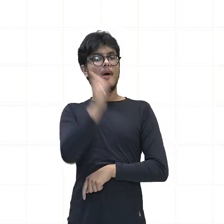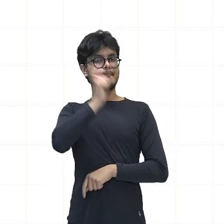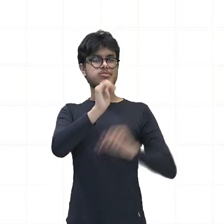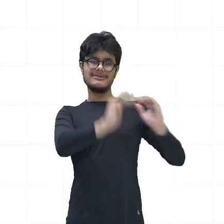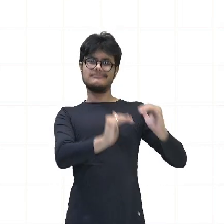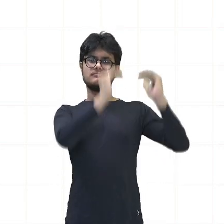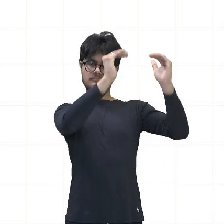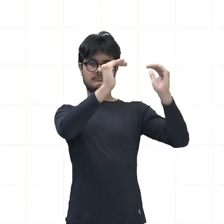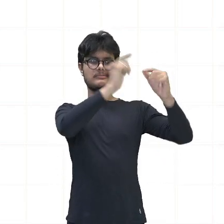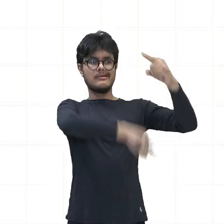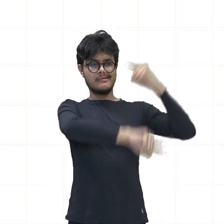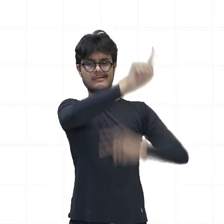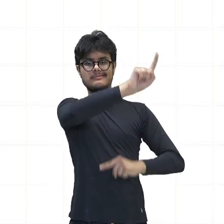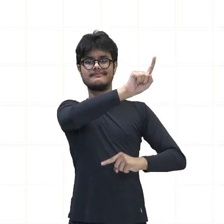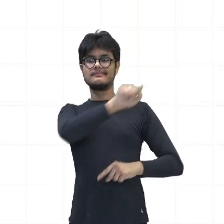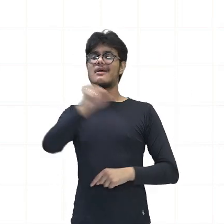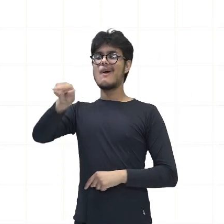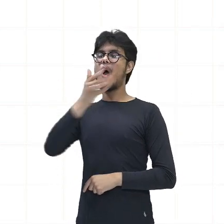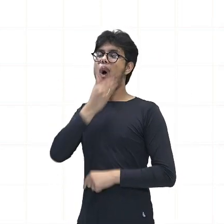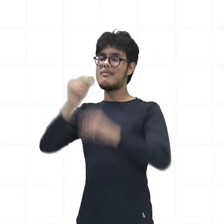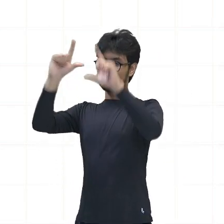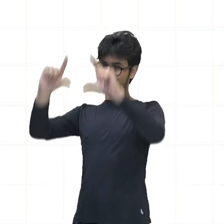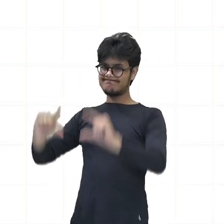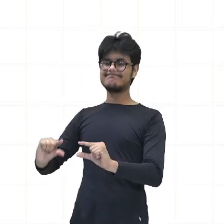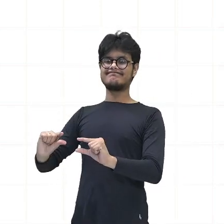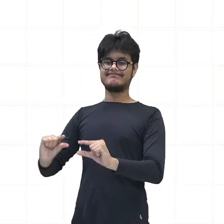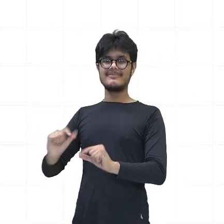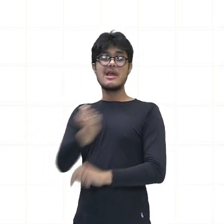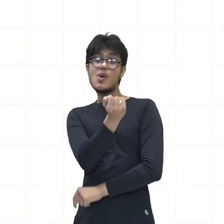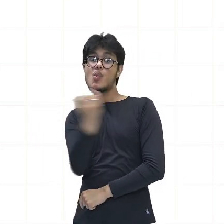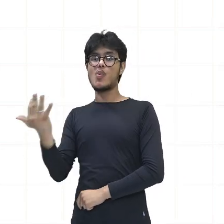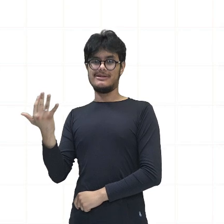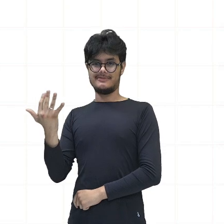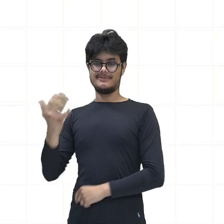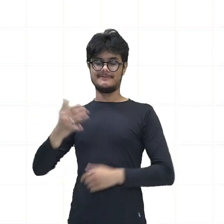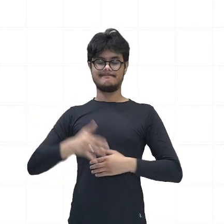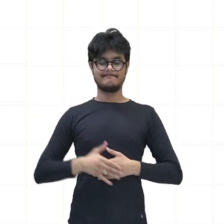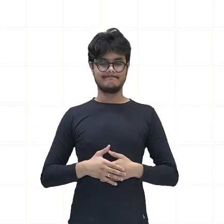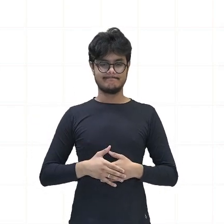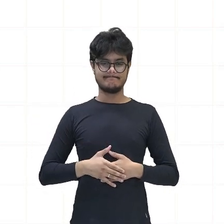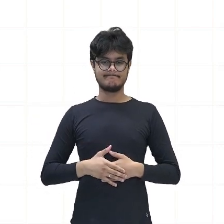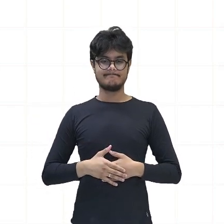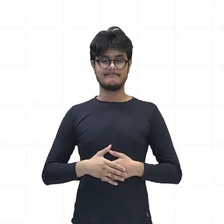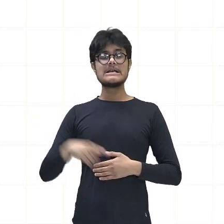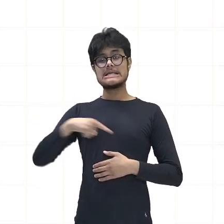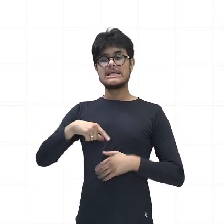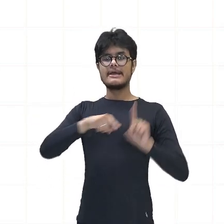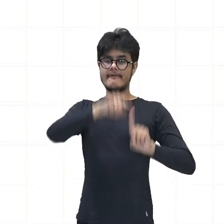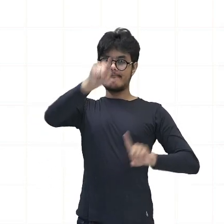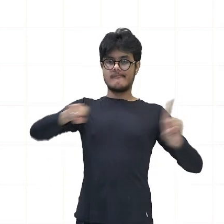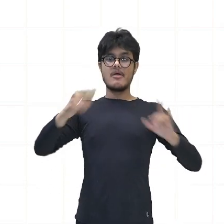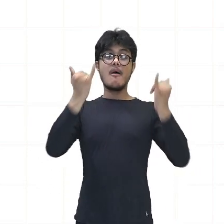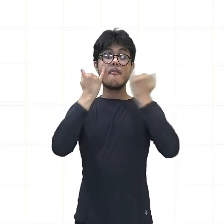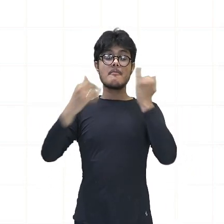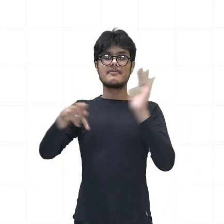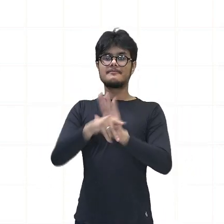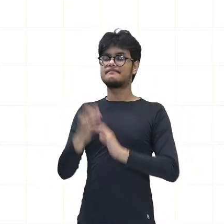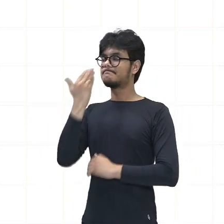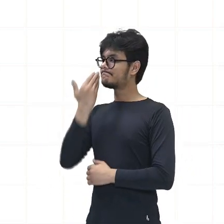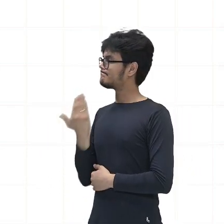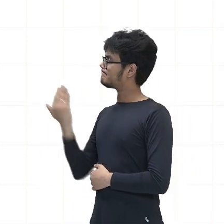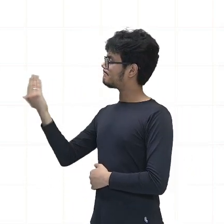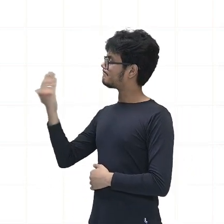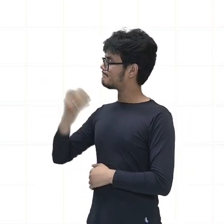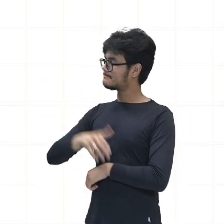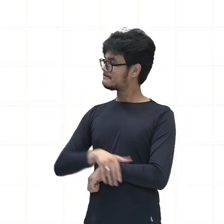sempre superando a população masculina aí na questão da quantidade. Então, a gente observa o gráfico que desde 1970